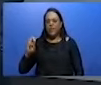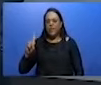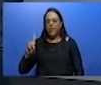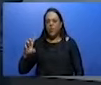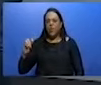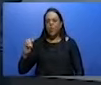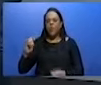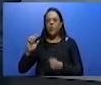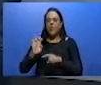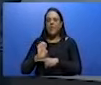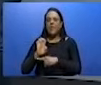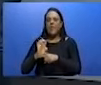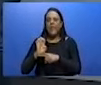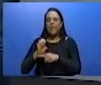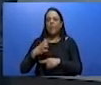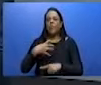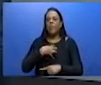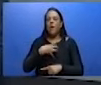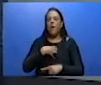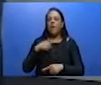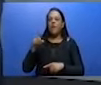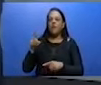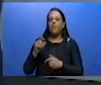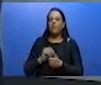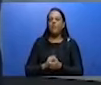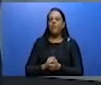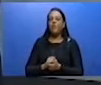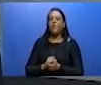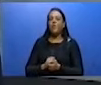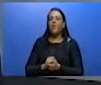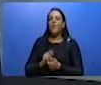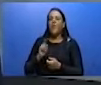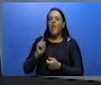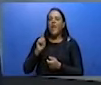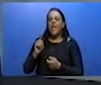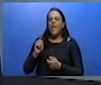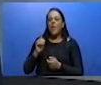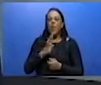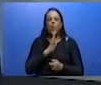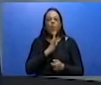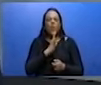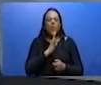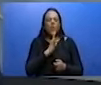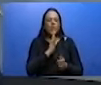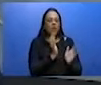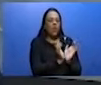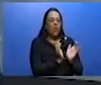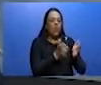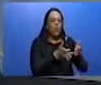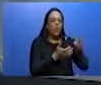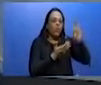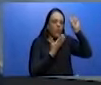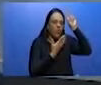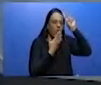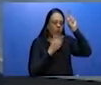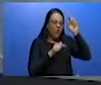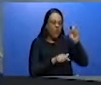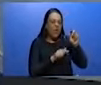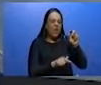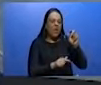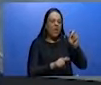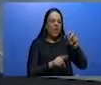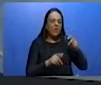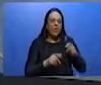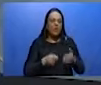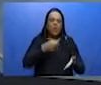Jaqueira. É do povo Pataxó, uma etnia, né, um grupo indígena, que eles lutam para